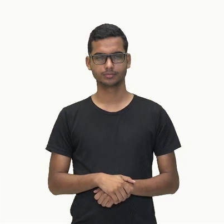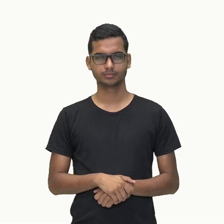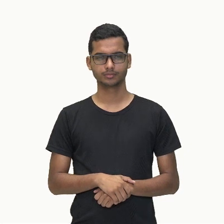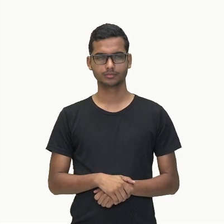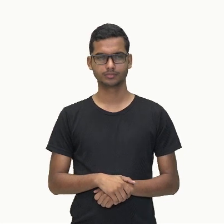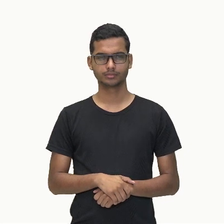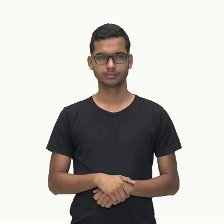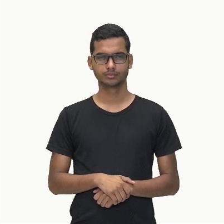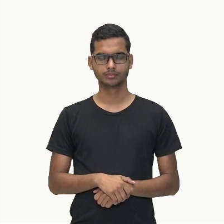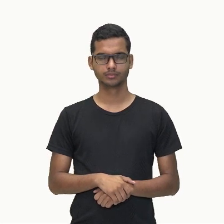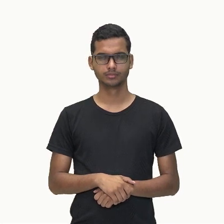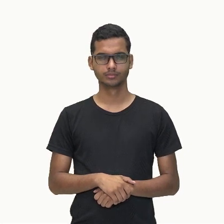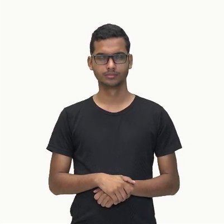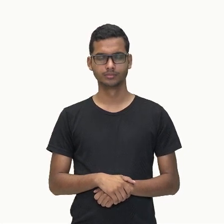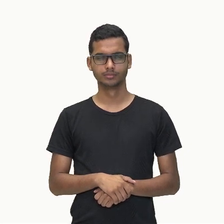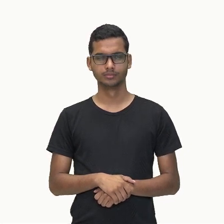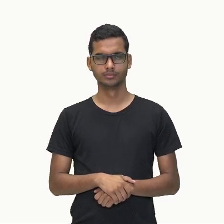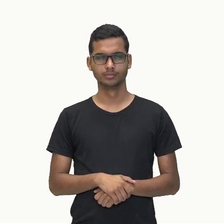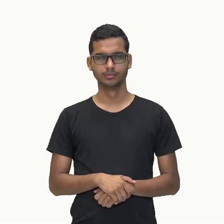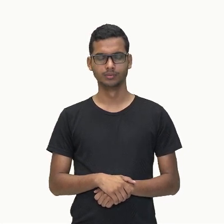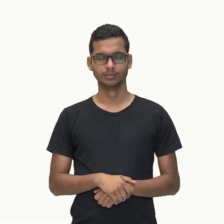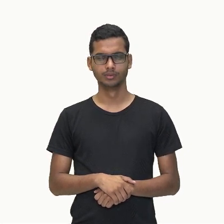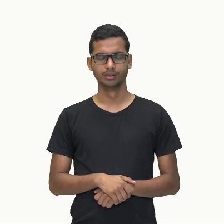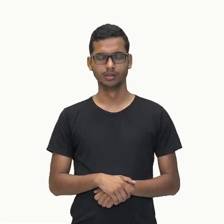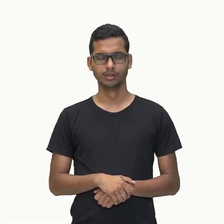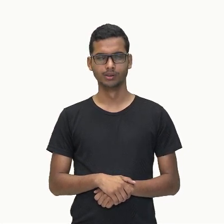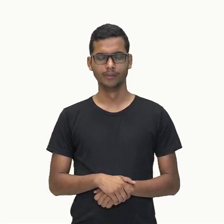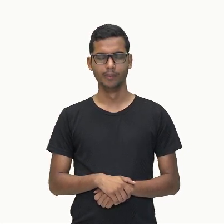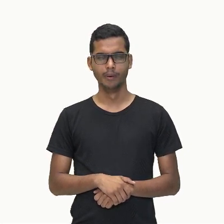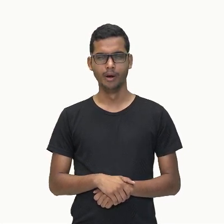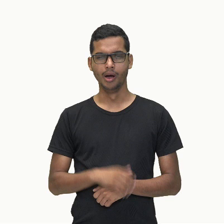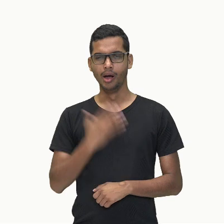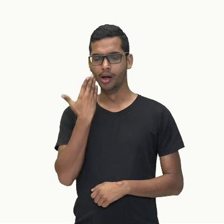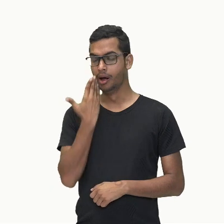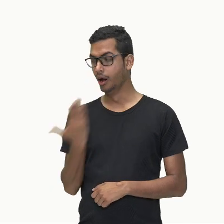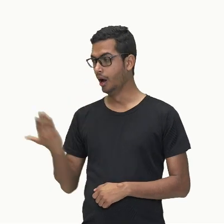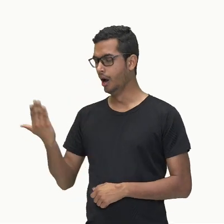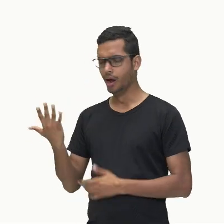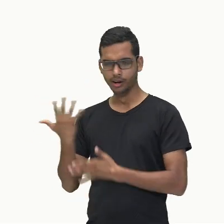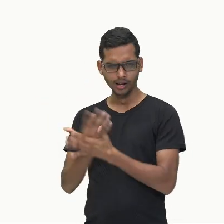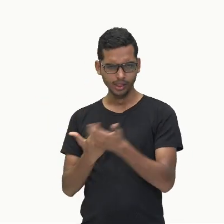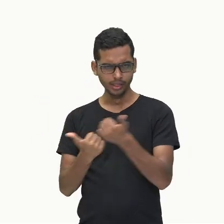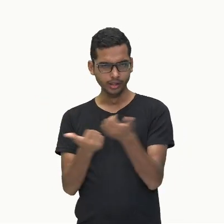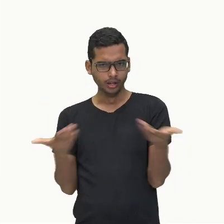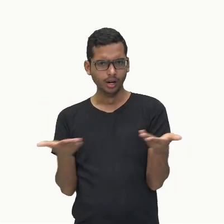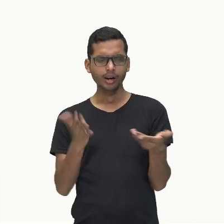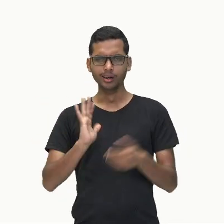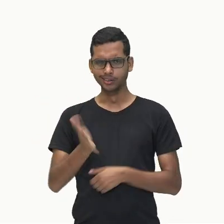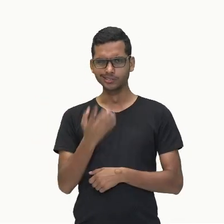fazer a relação para os outros valores. Vamos só substituir aqui.